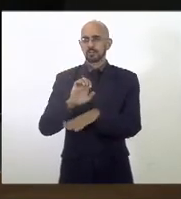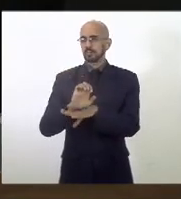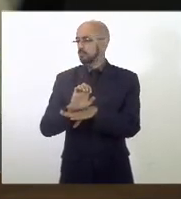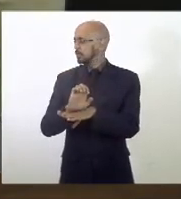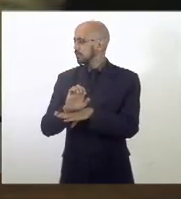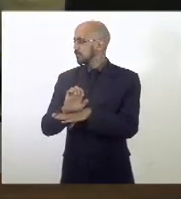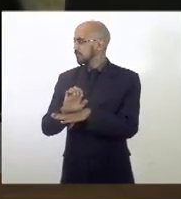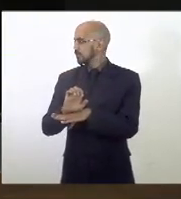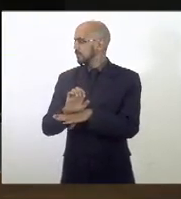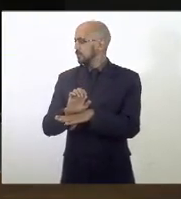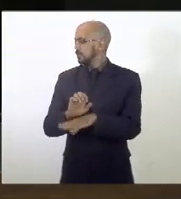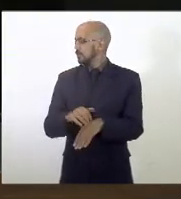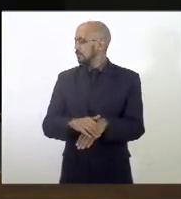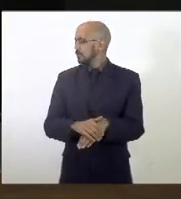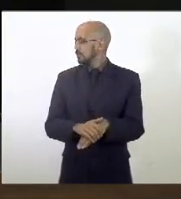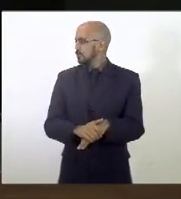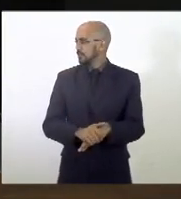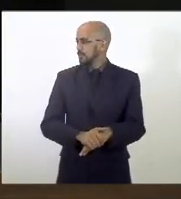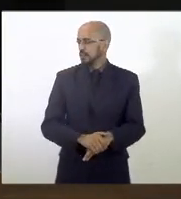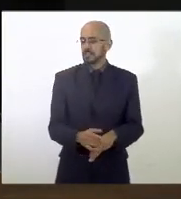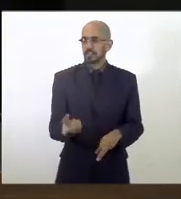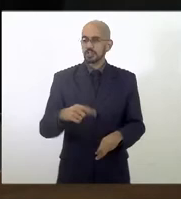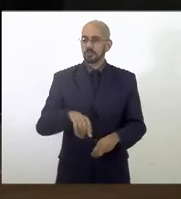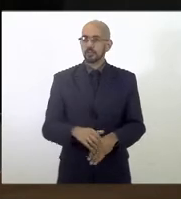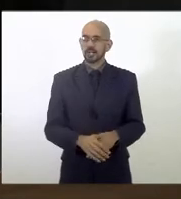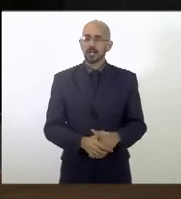Está também conosco